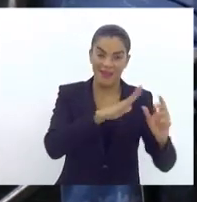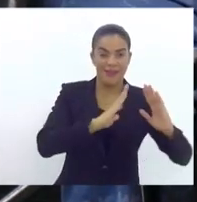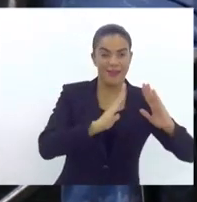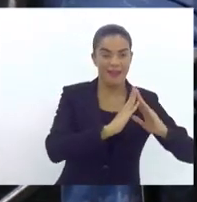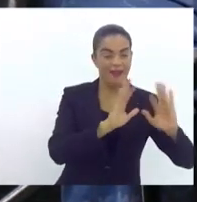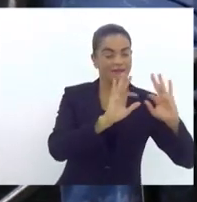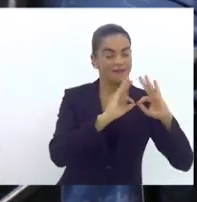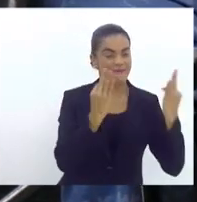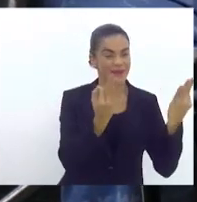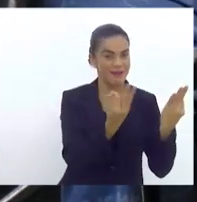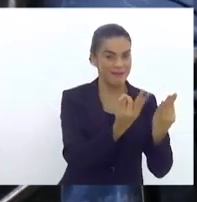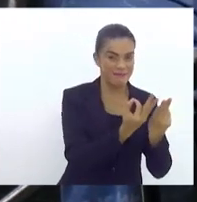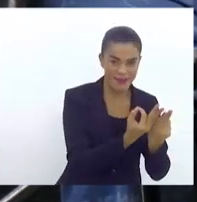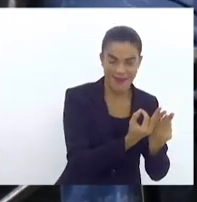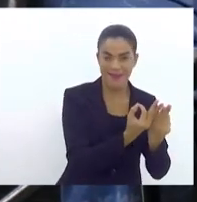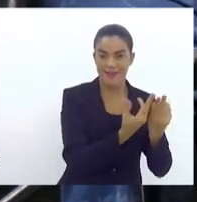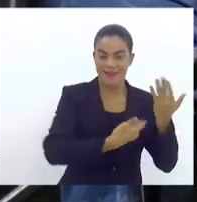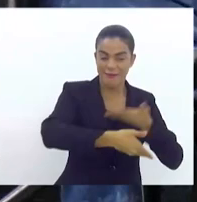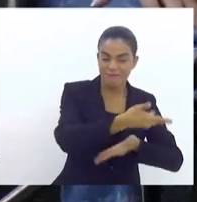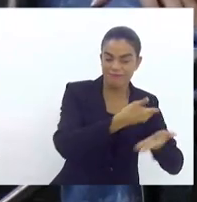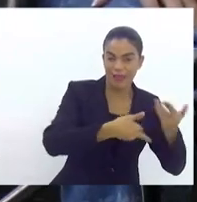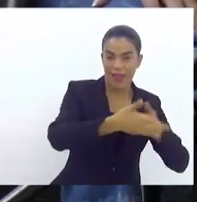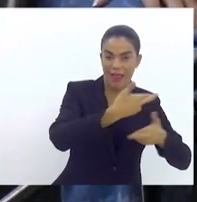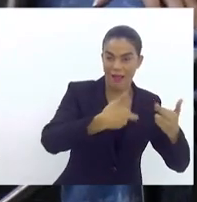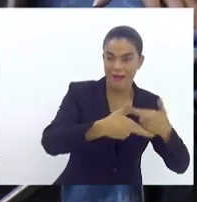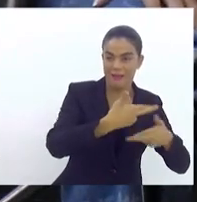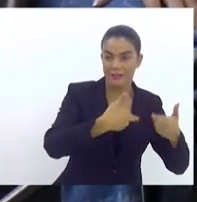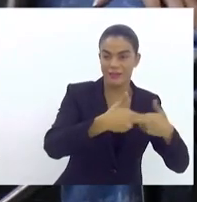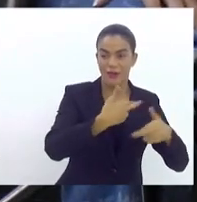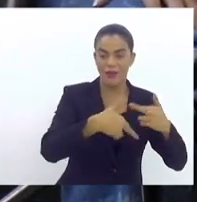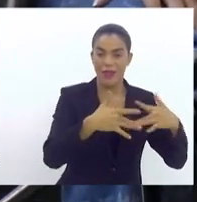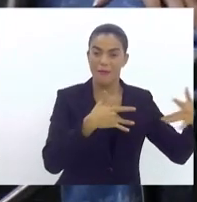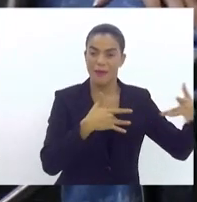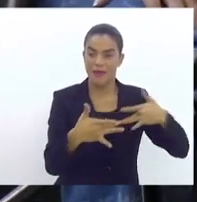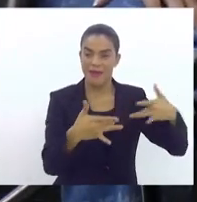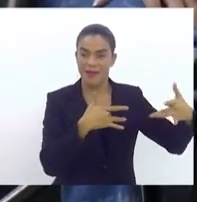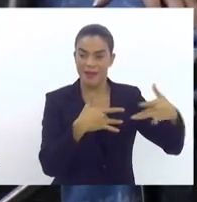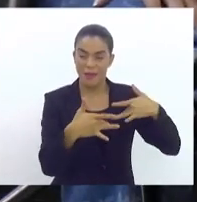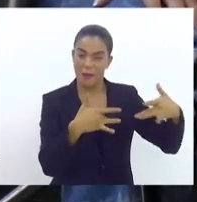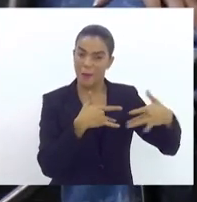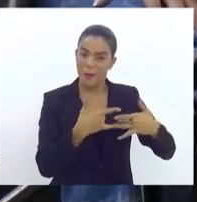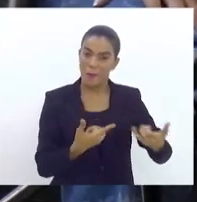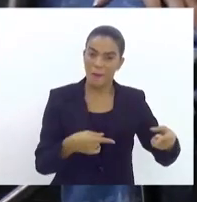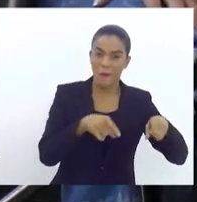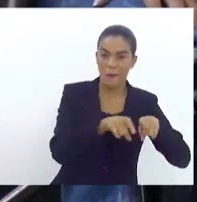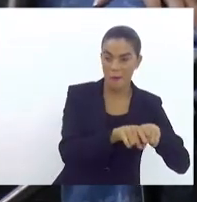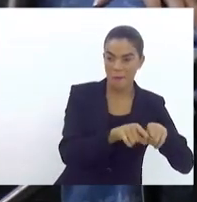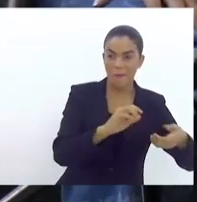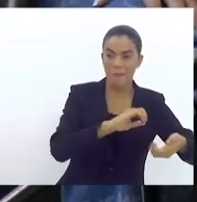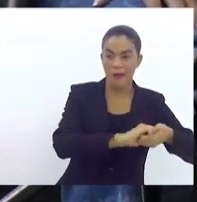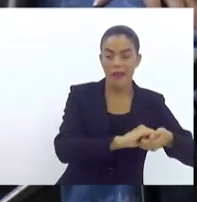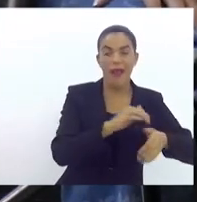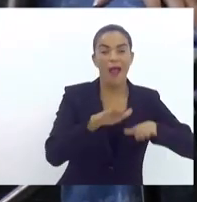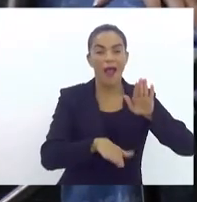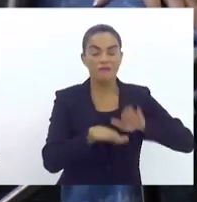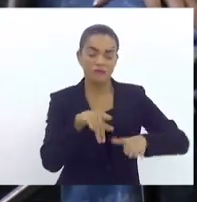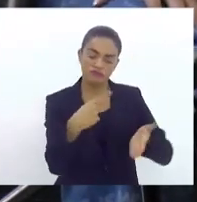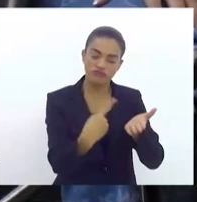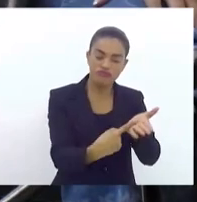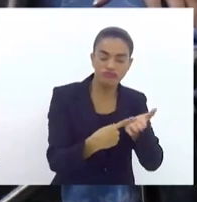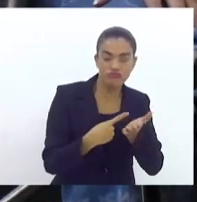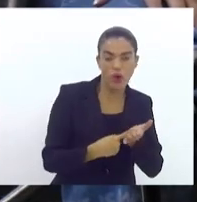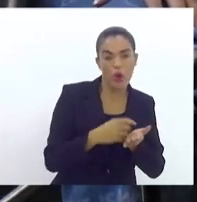familiar entre relacionamentos de afeto parceiros né com às vezes compromisso